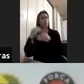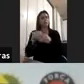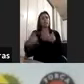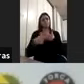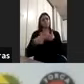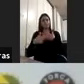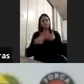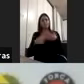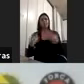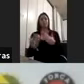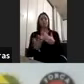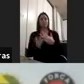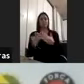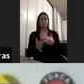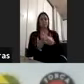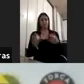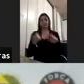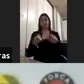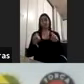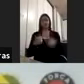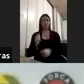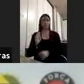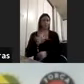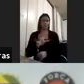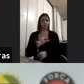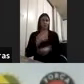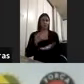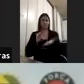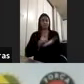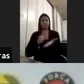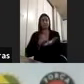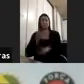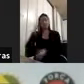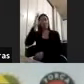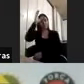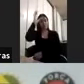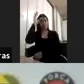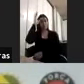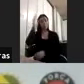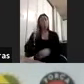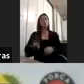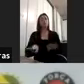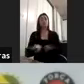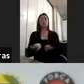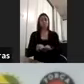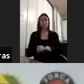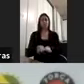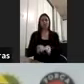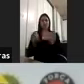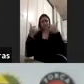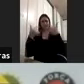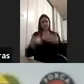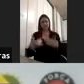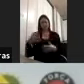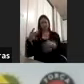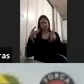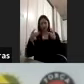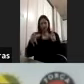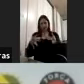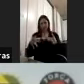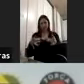E ele mesmo falou aqui, né, para a audiência hoje, Ezequiel, que o Paraná não vai descansar, o governador não